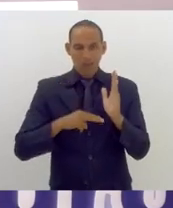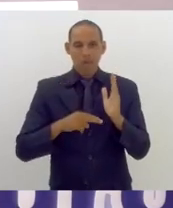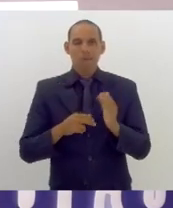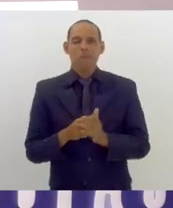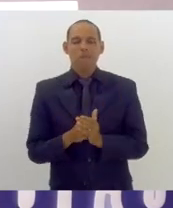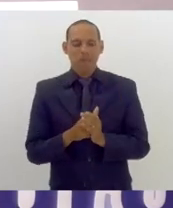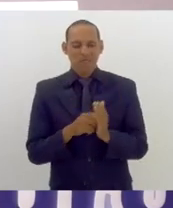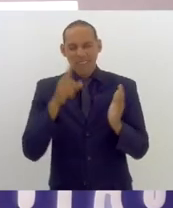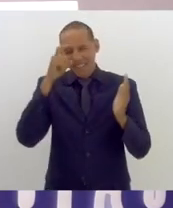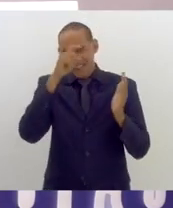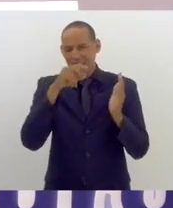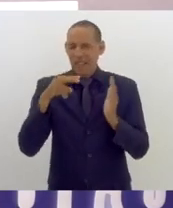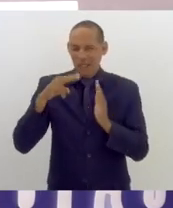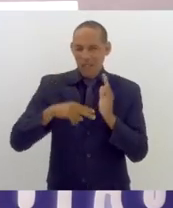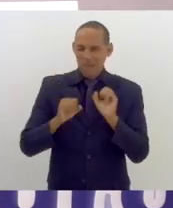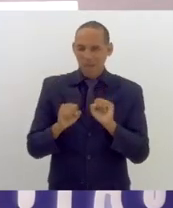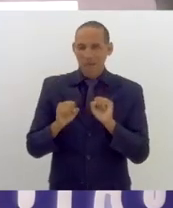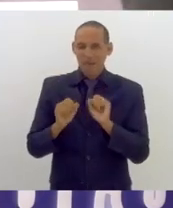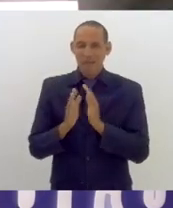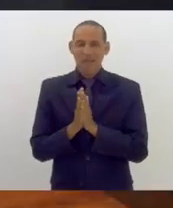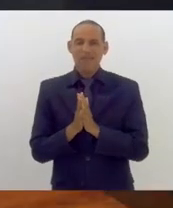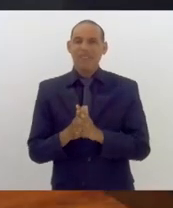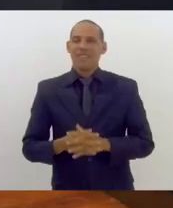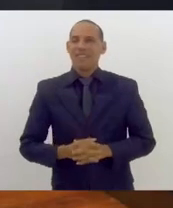letrinhas estão difíceis dá para você